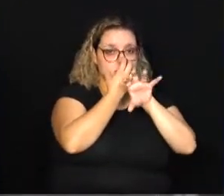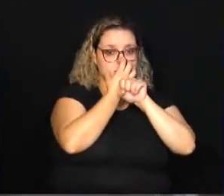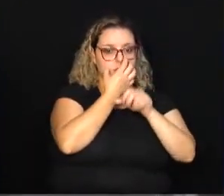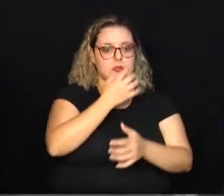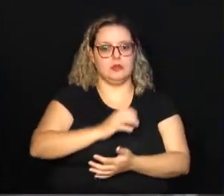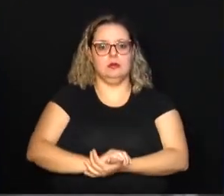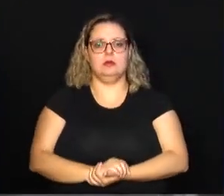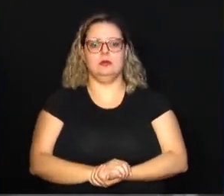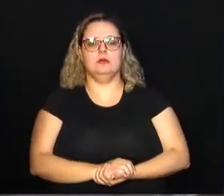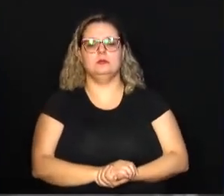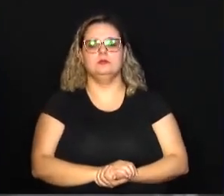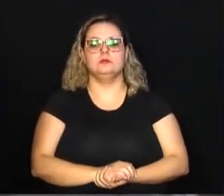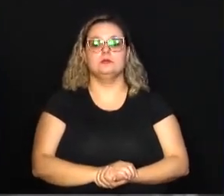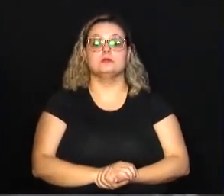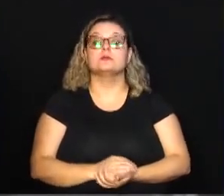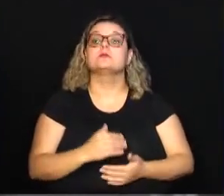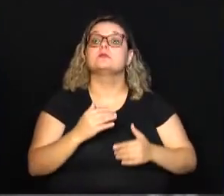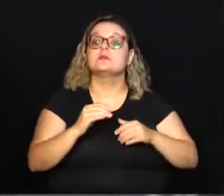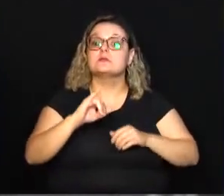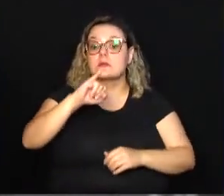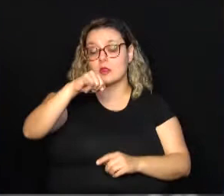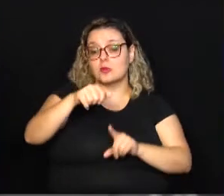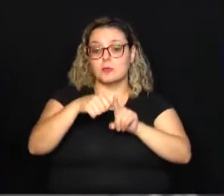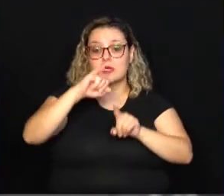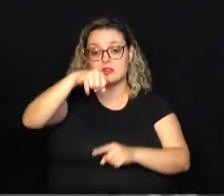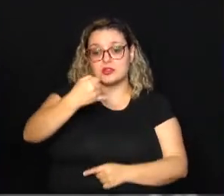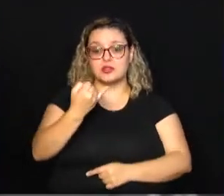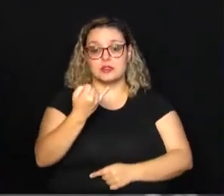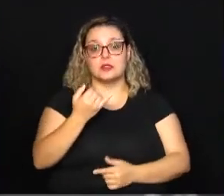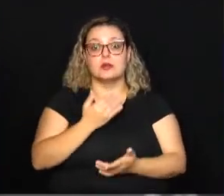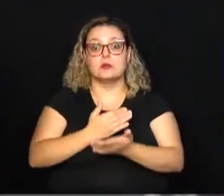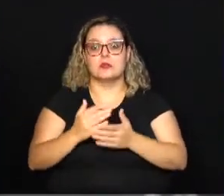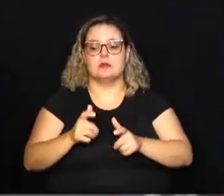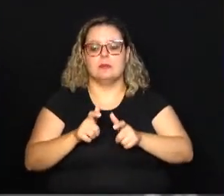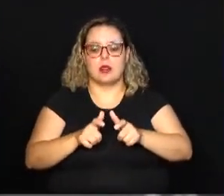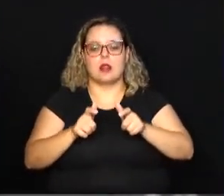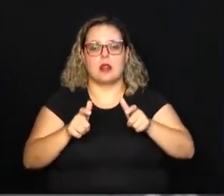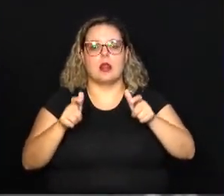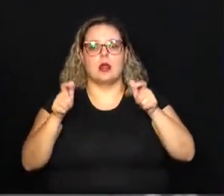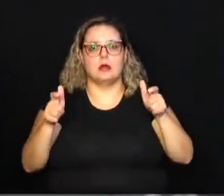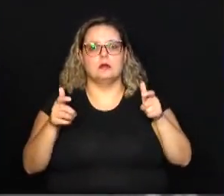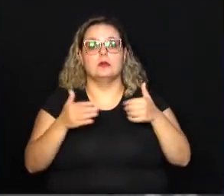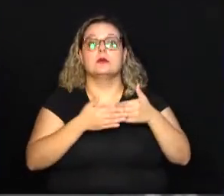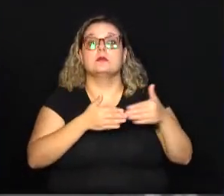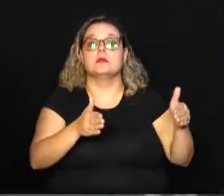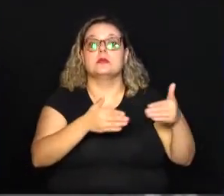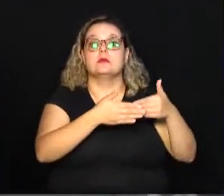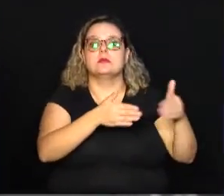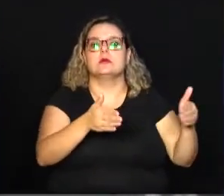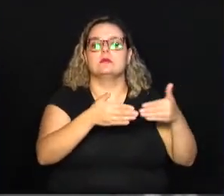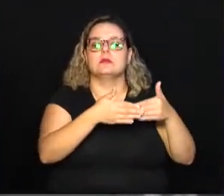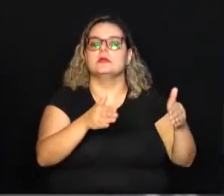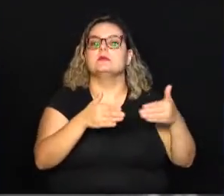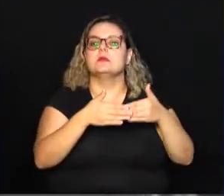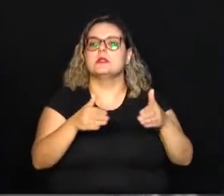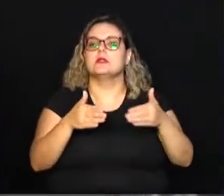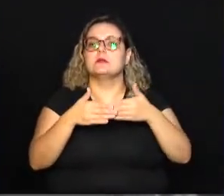A coisa começou a se avolumar em janeiro e a partir de janeiro nós começamos a abrir espaços. Então nós ampliamos,